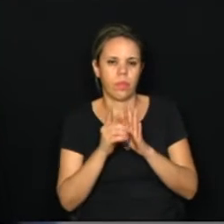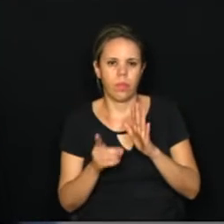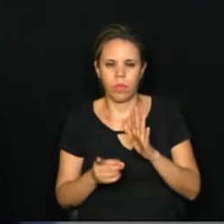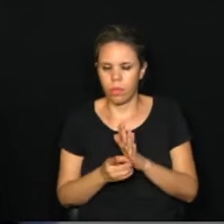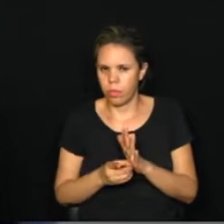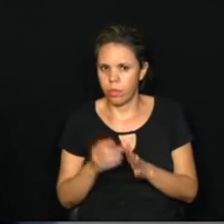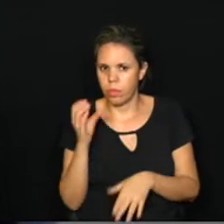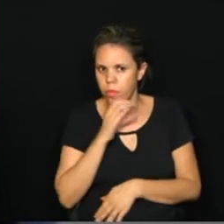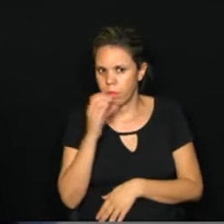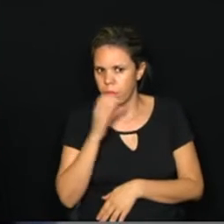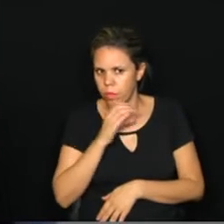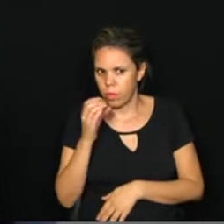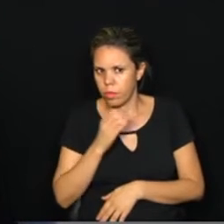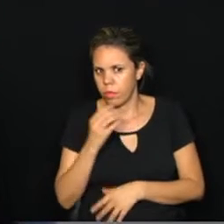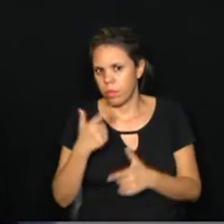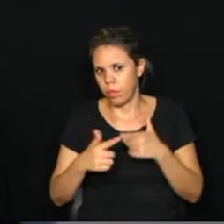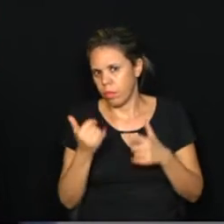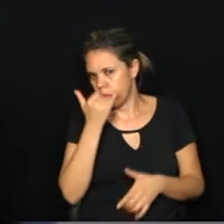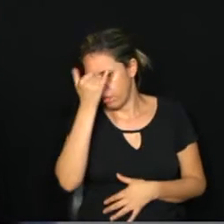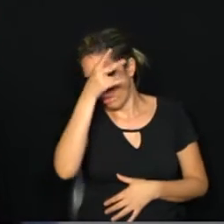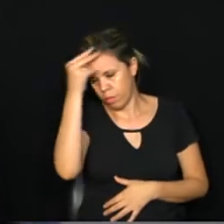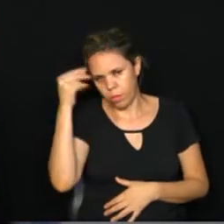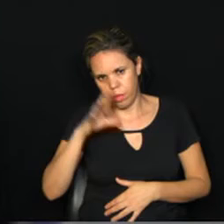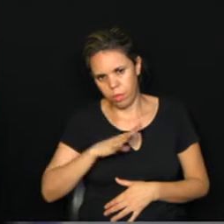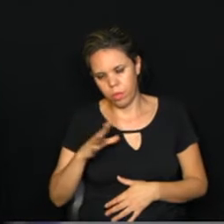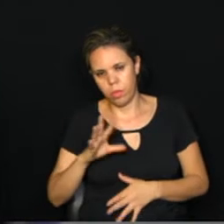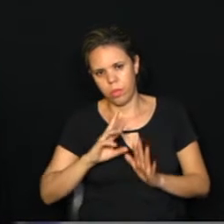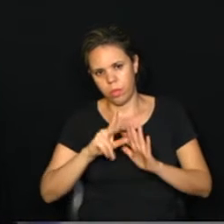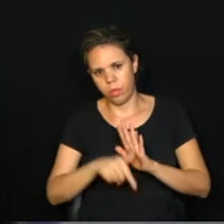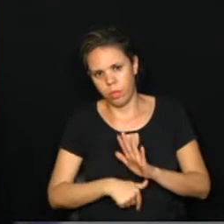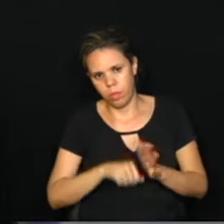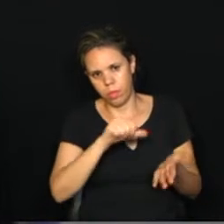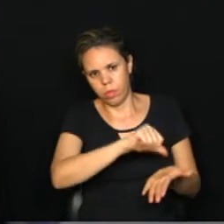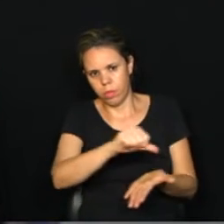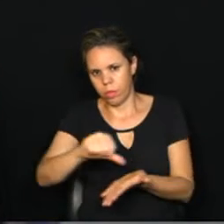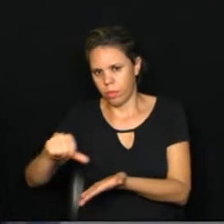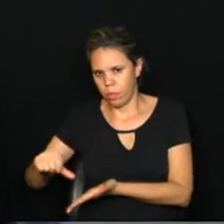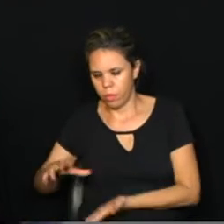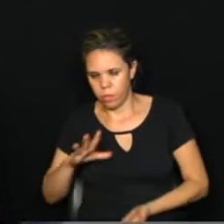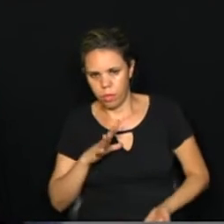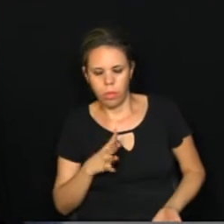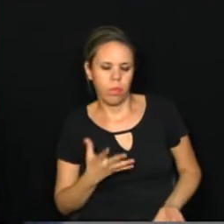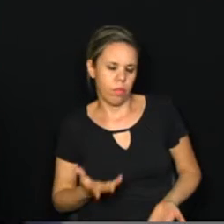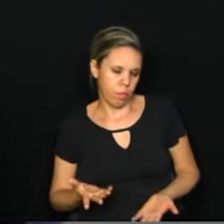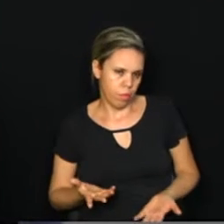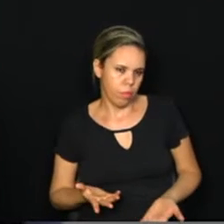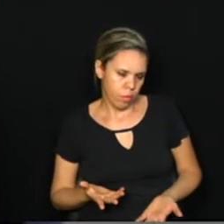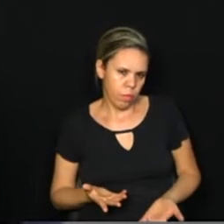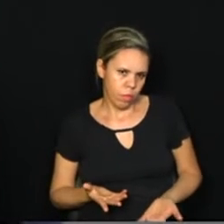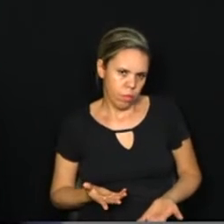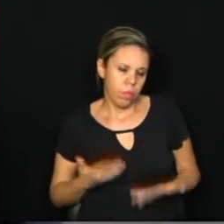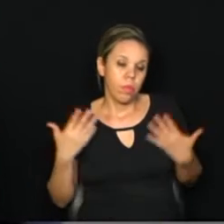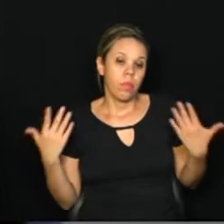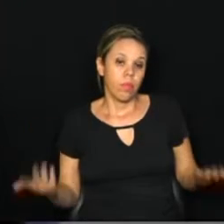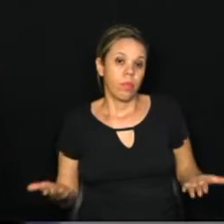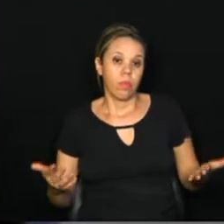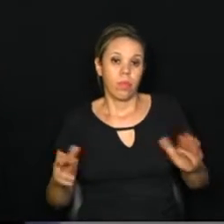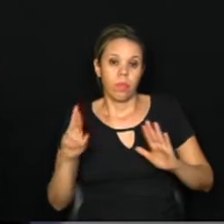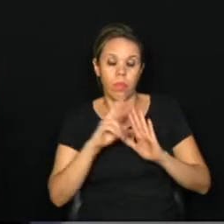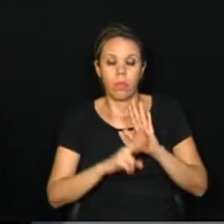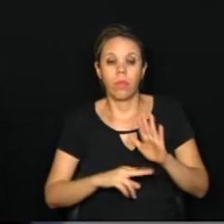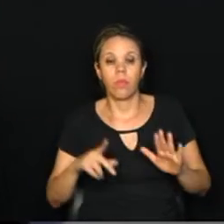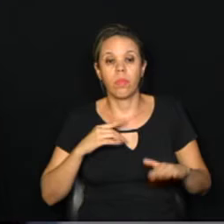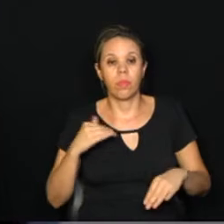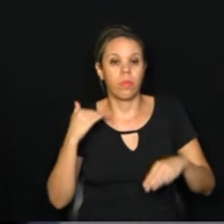de emergência ou estado de calamidade pública nos diversos municípios aqui da região? Quer dizer, qual é o parâmetro que nós